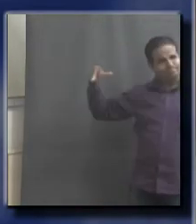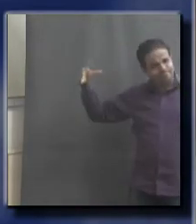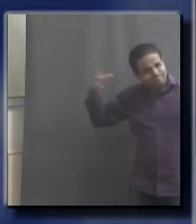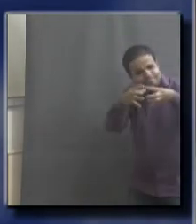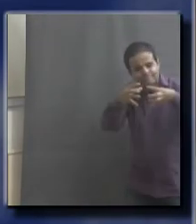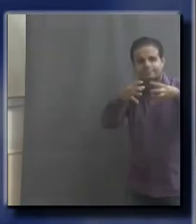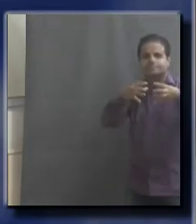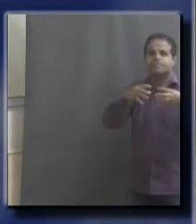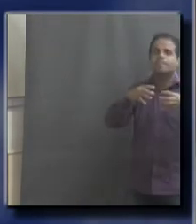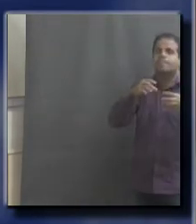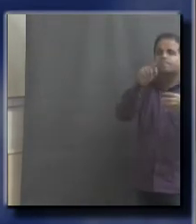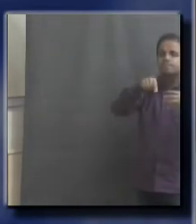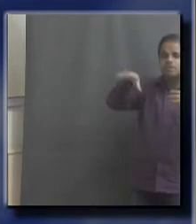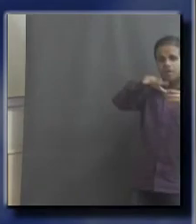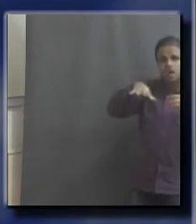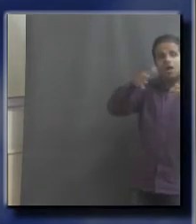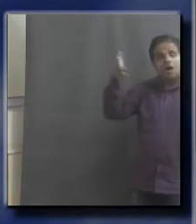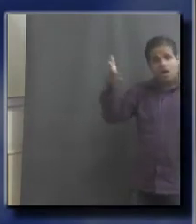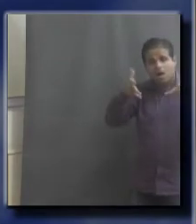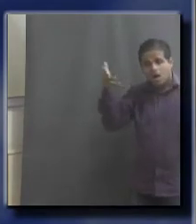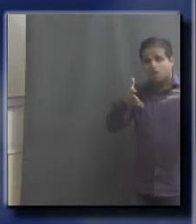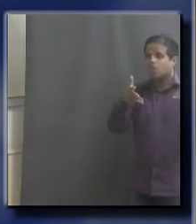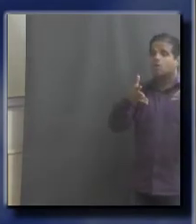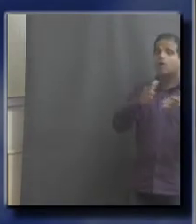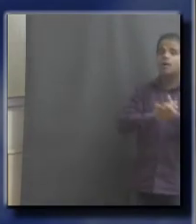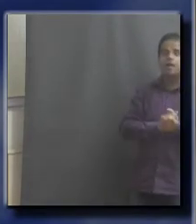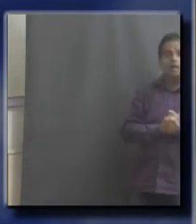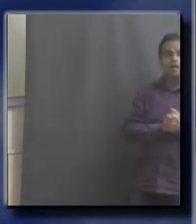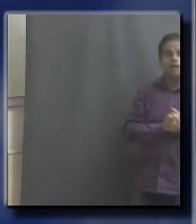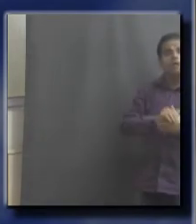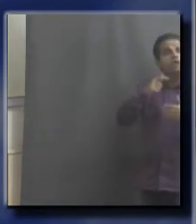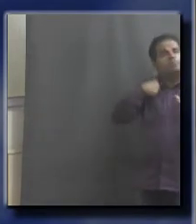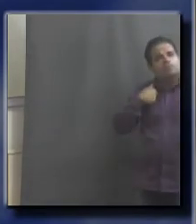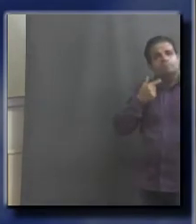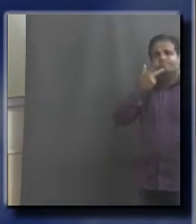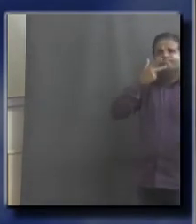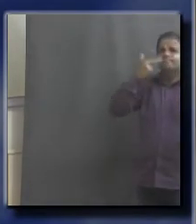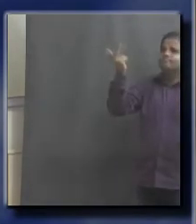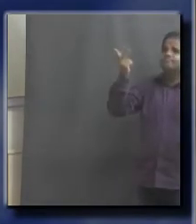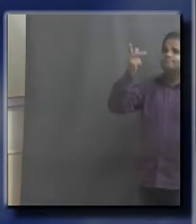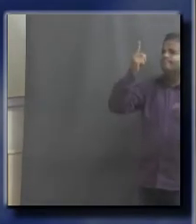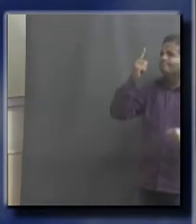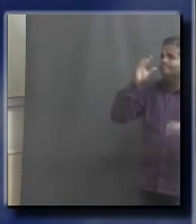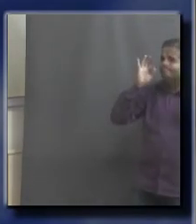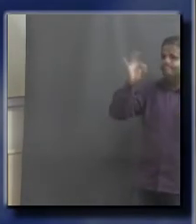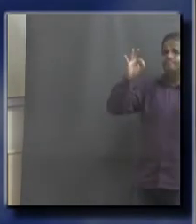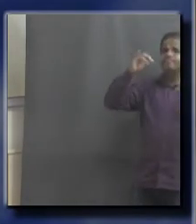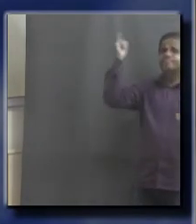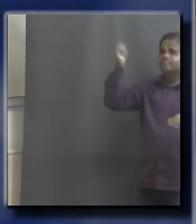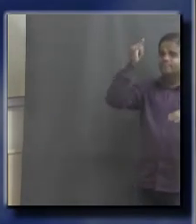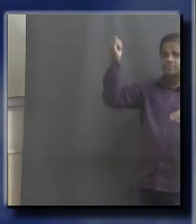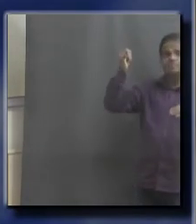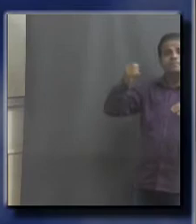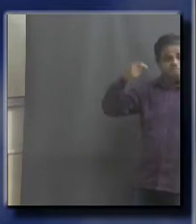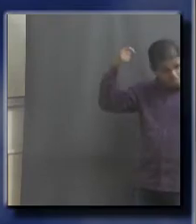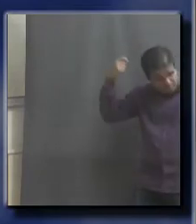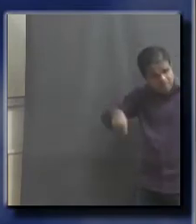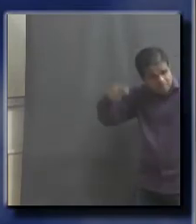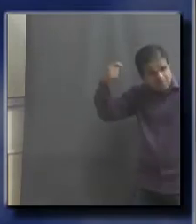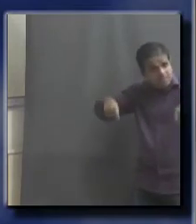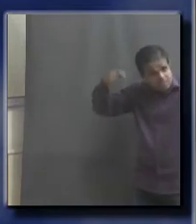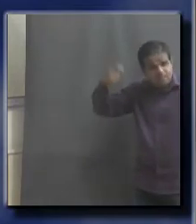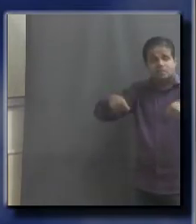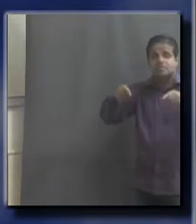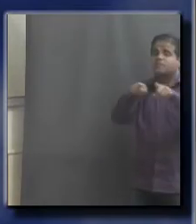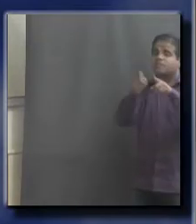importante, nesse momento crucial, altamente necessária. E